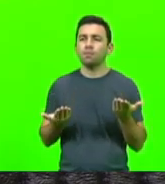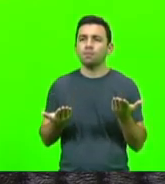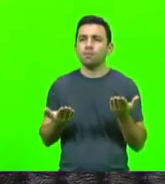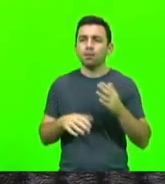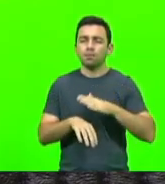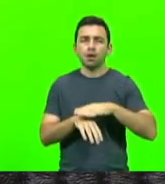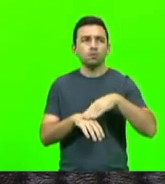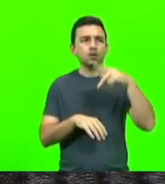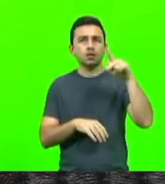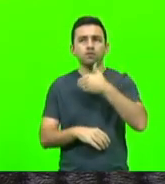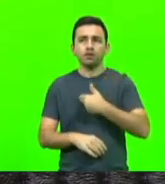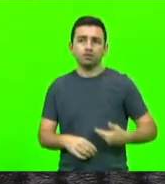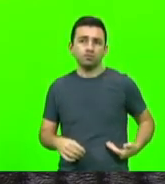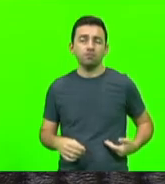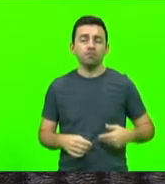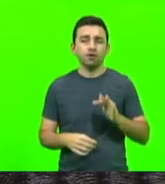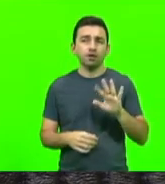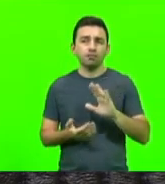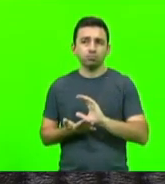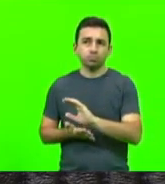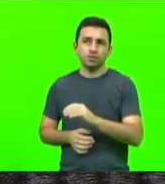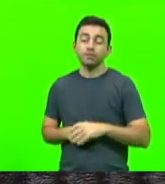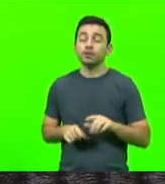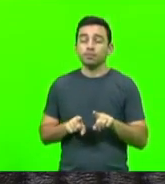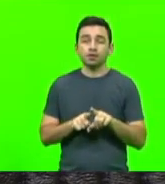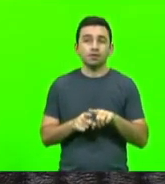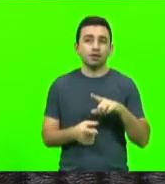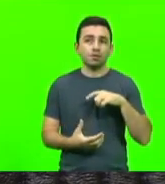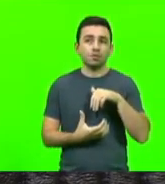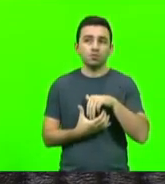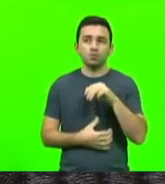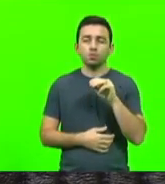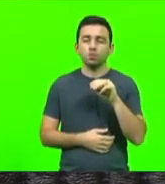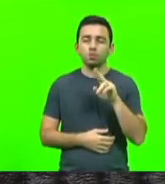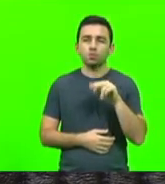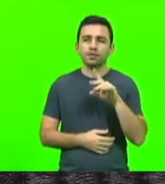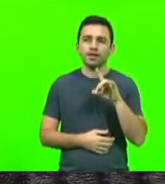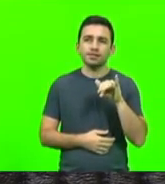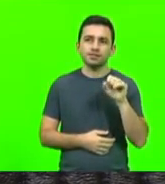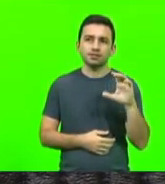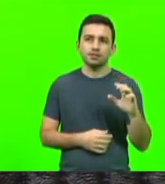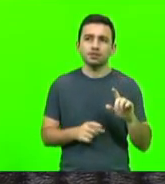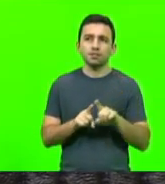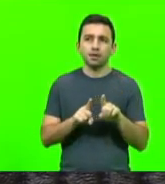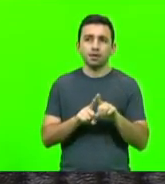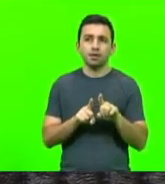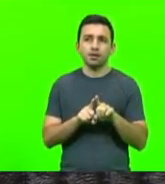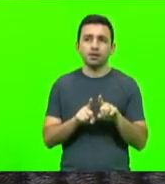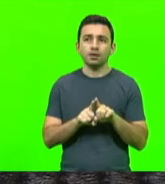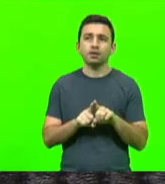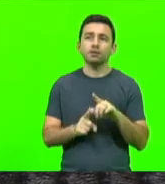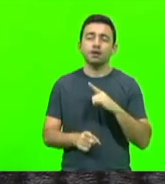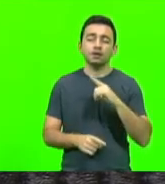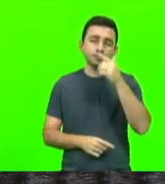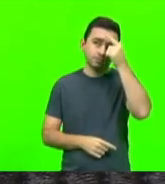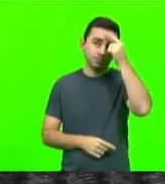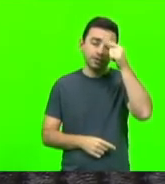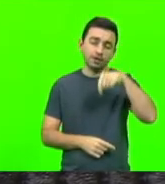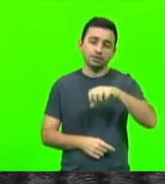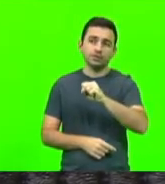governo federal? Temos a UDESC, a nossa Universidade de Santa Catarina, temos, felizmente, em Santa Catarina, o